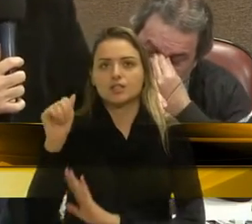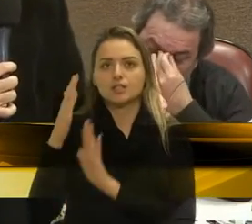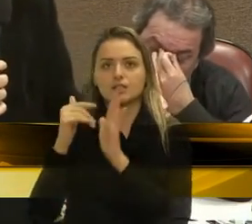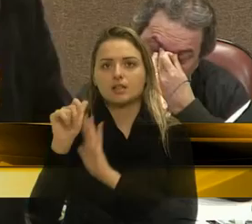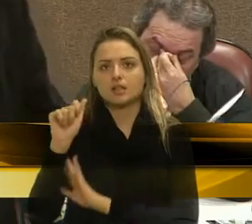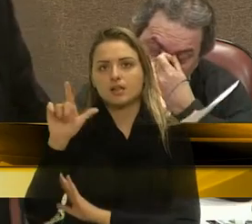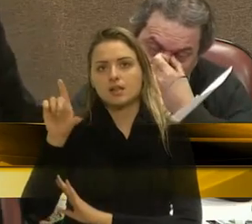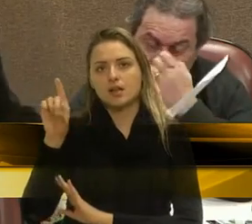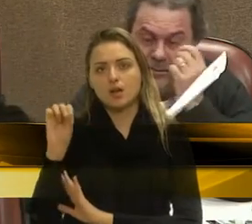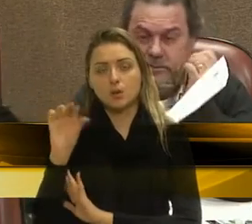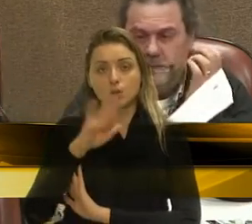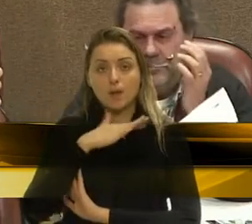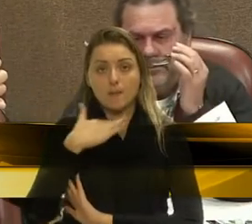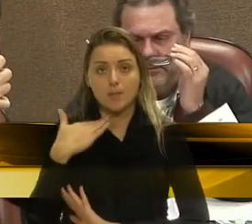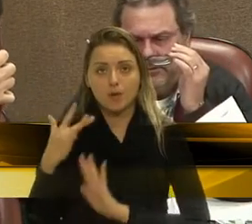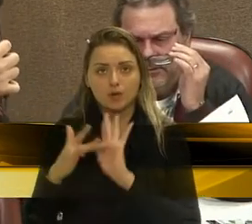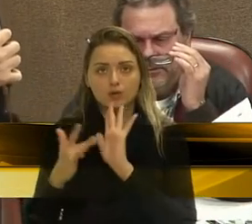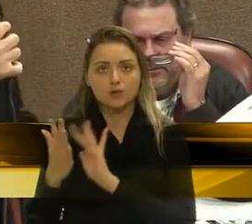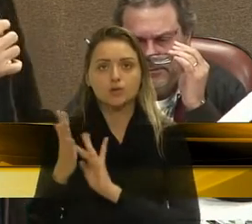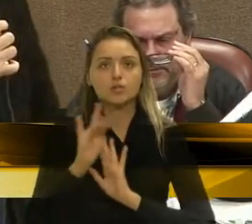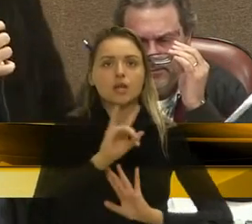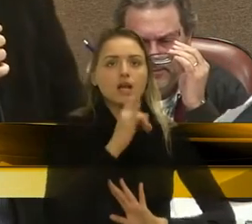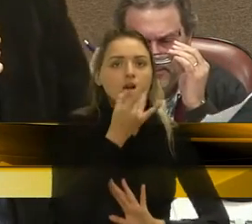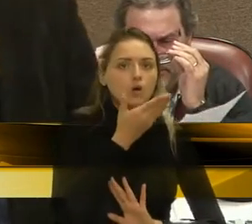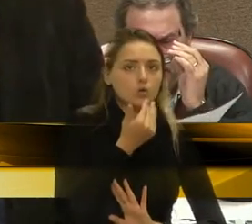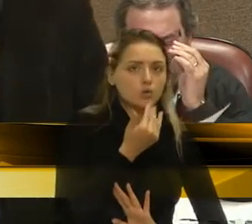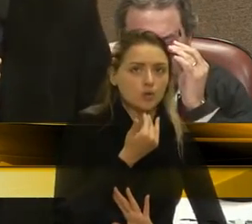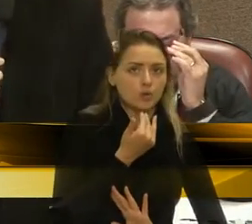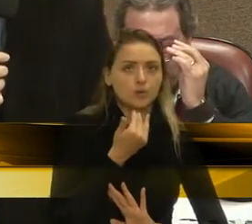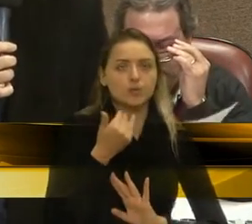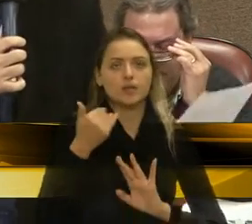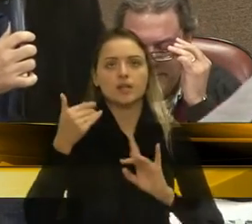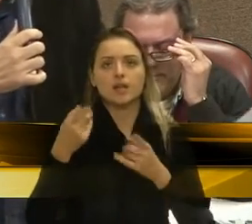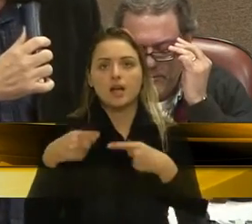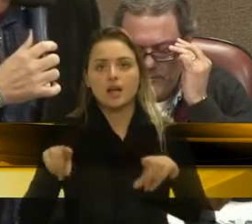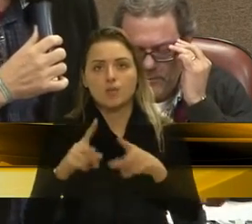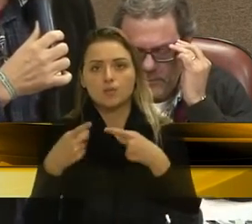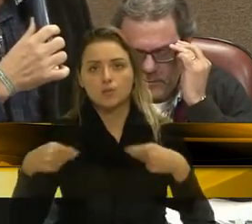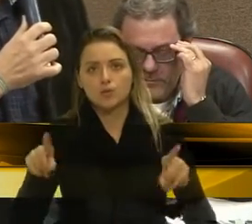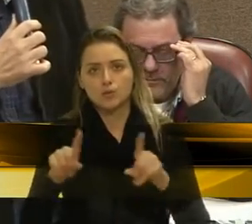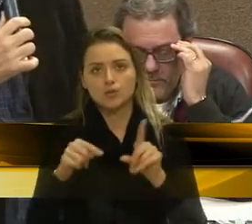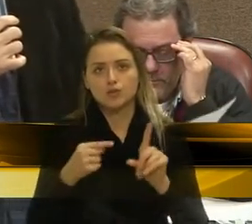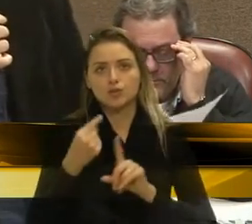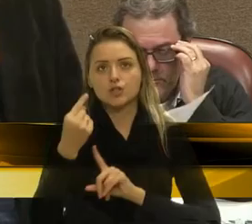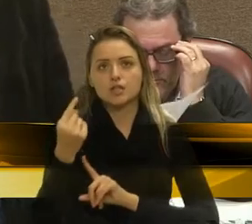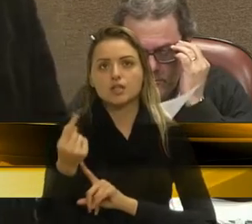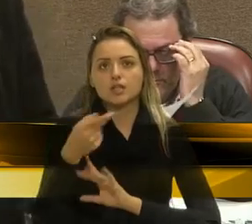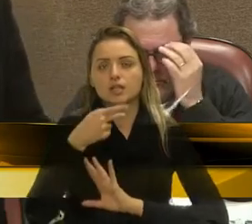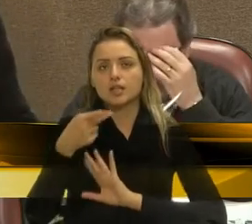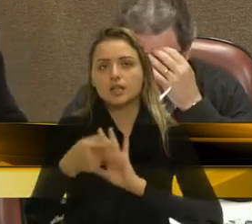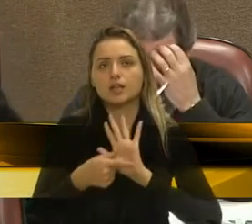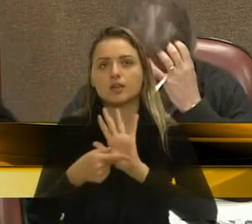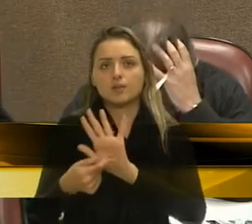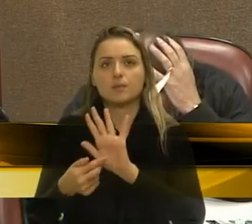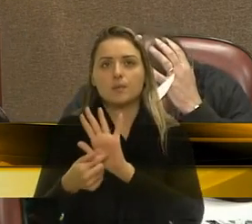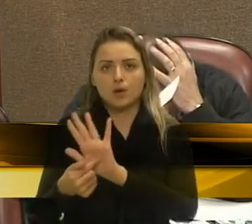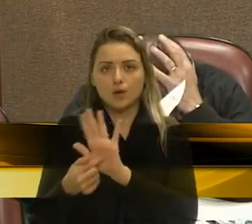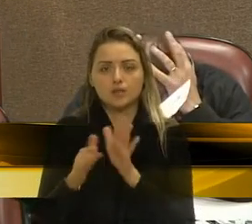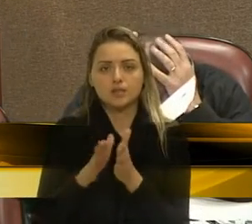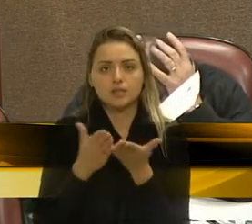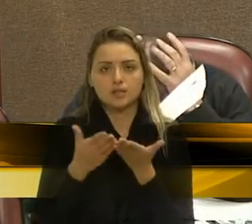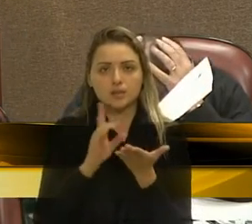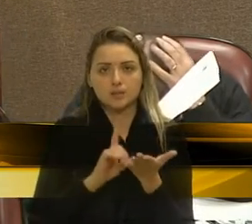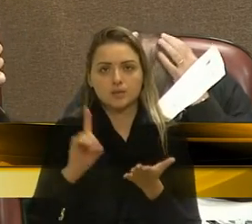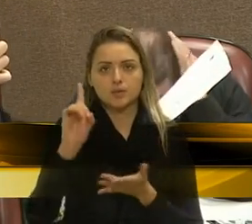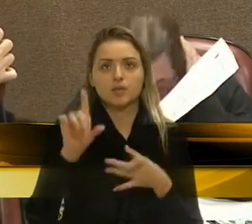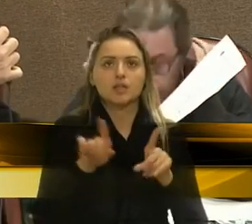juízo final, a última ceia, o hino Dies Irae, que é os dias de ira, retratado do vereador Renato Nunes na Bíblia, e também